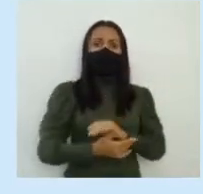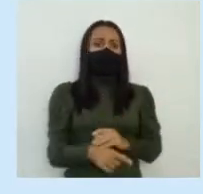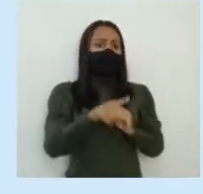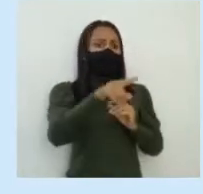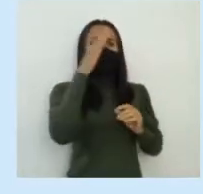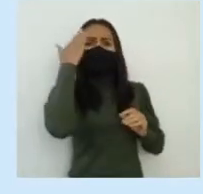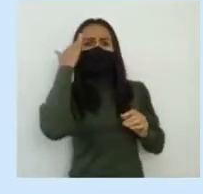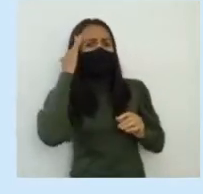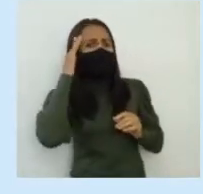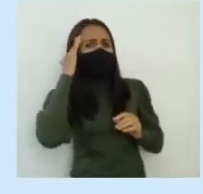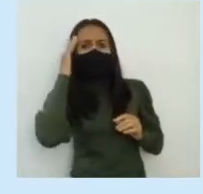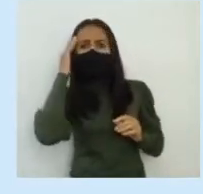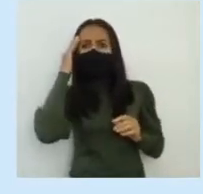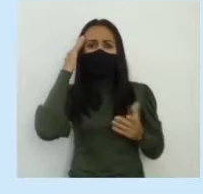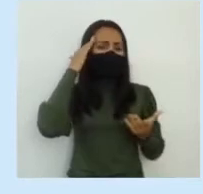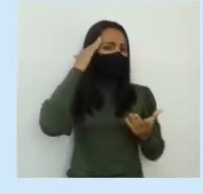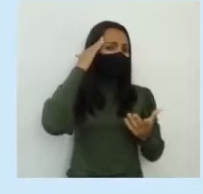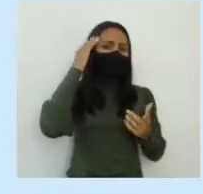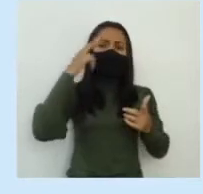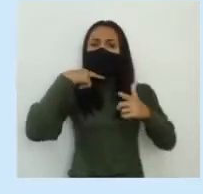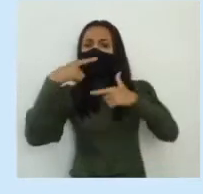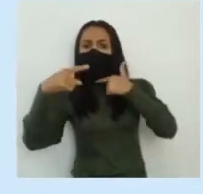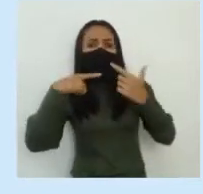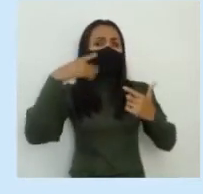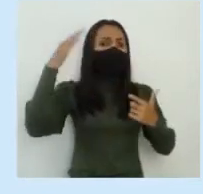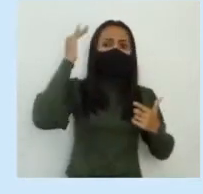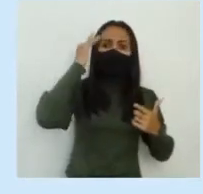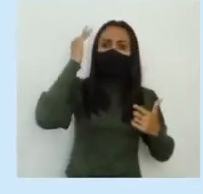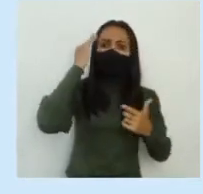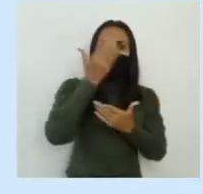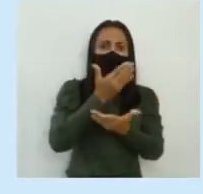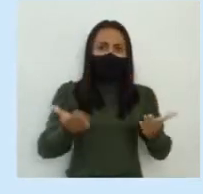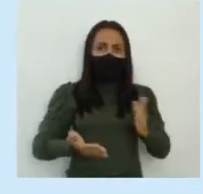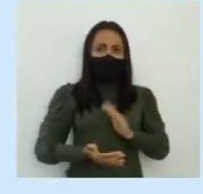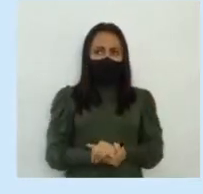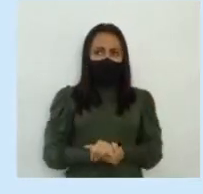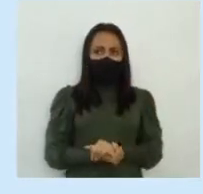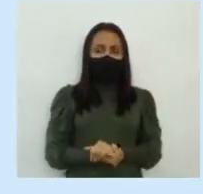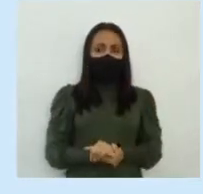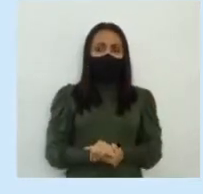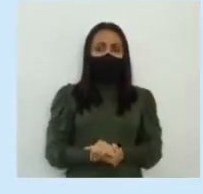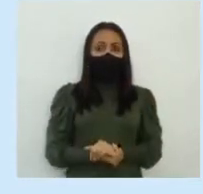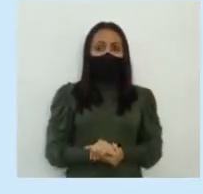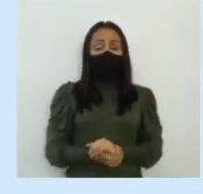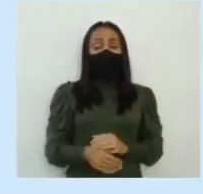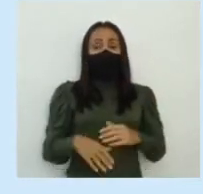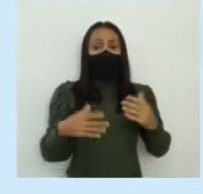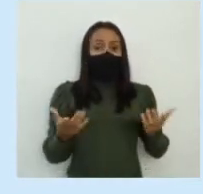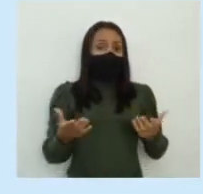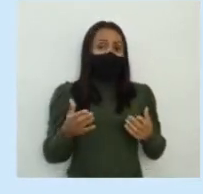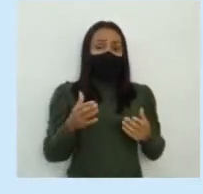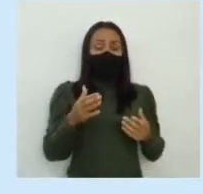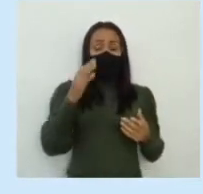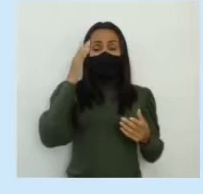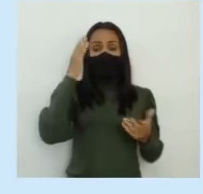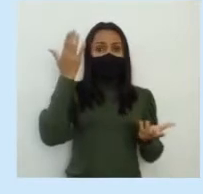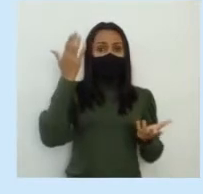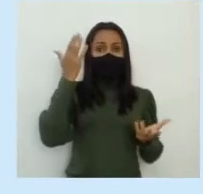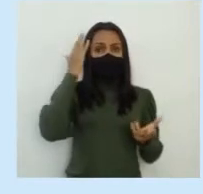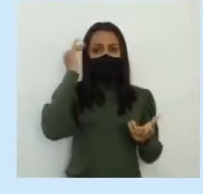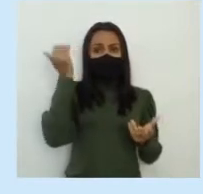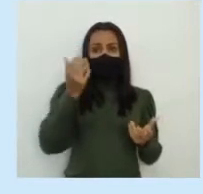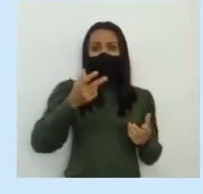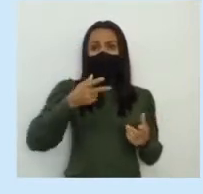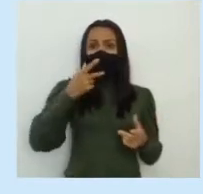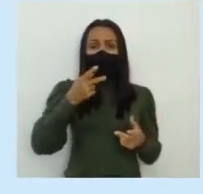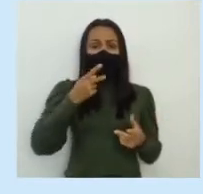entendeu. Ele leu, para ele é como se estivesse em grego, né? Então, se ele não souber falar, ele não souber esse idioma,